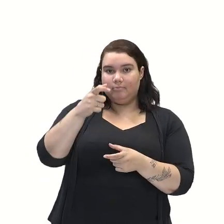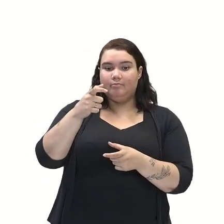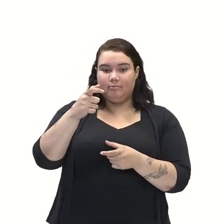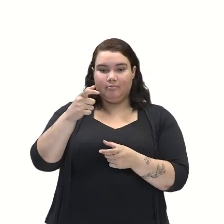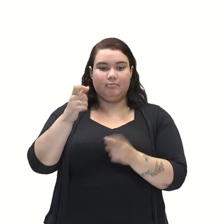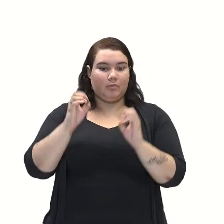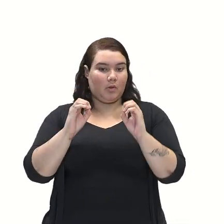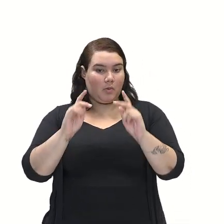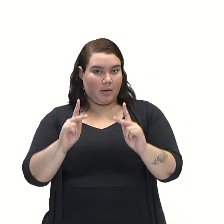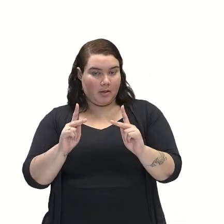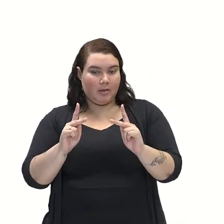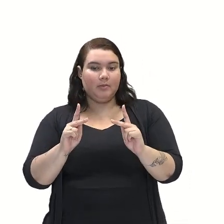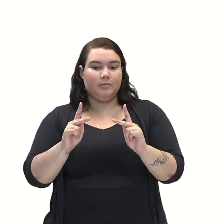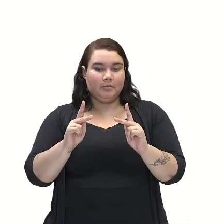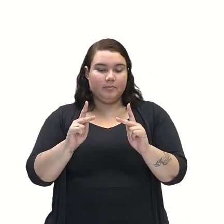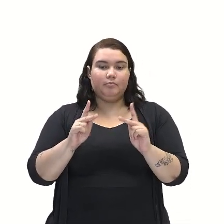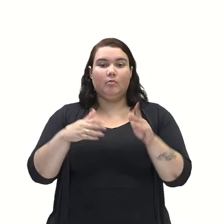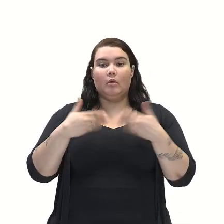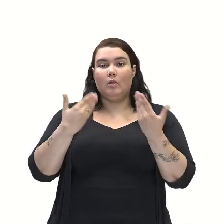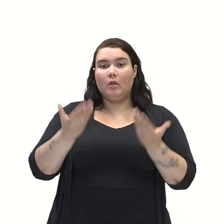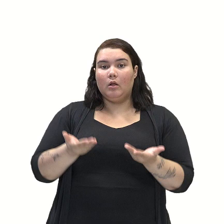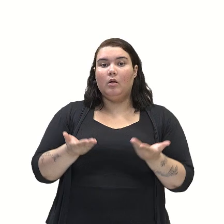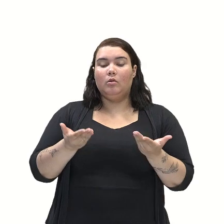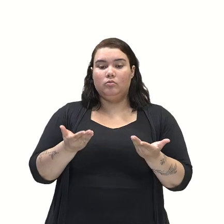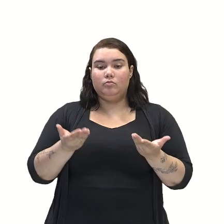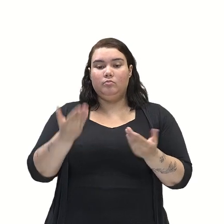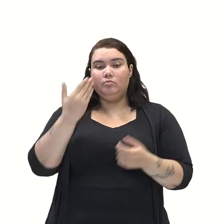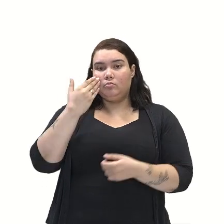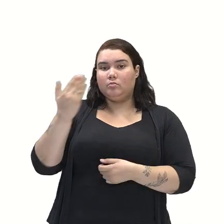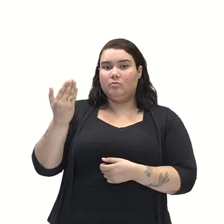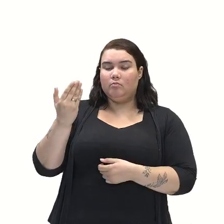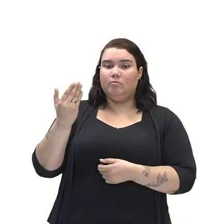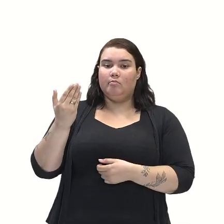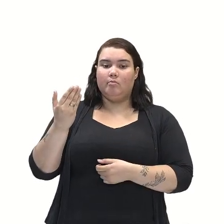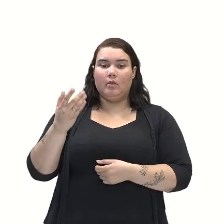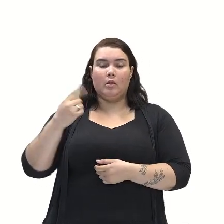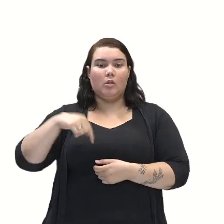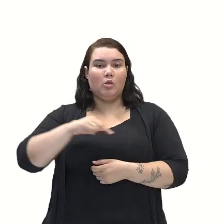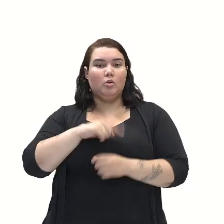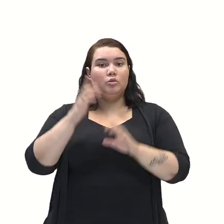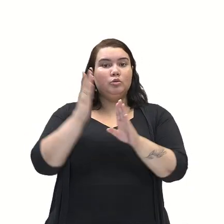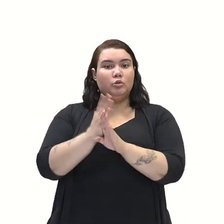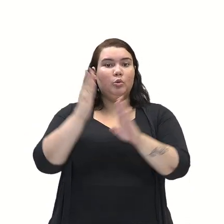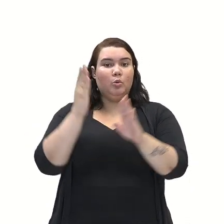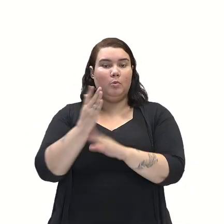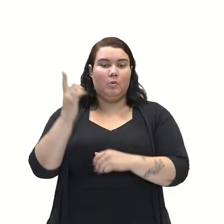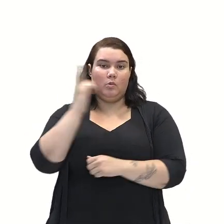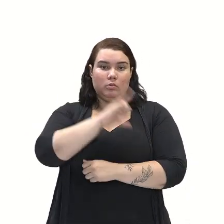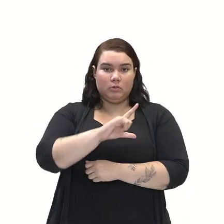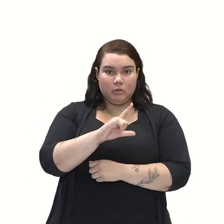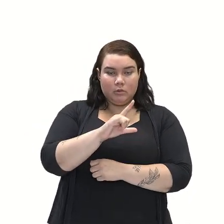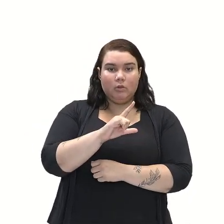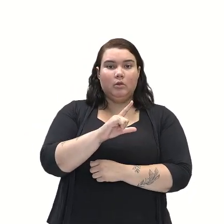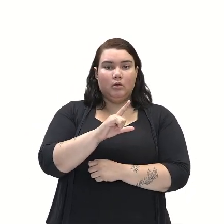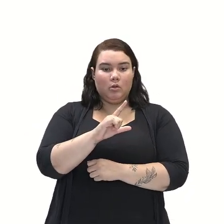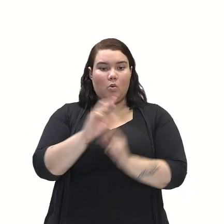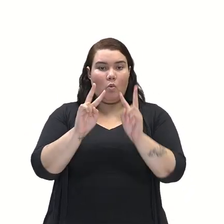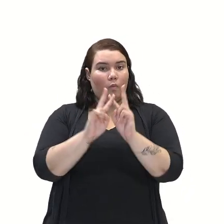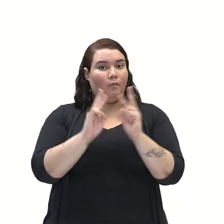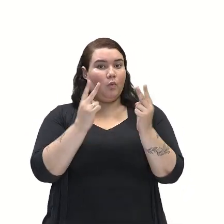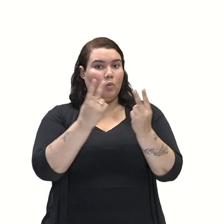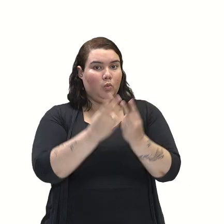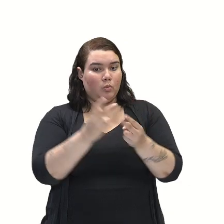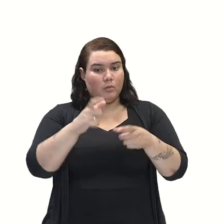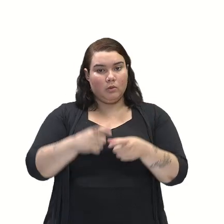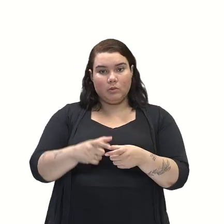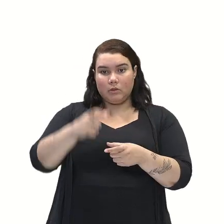cilindro. Então, para nós determinarmos, certo, o volume de